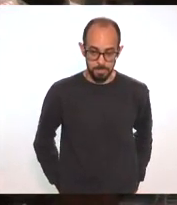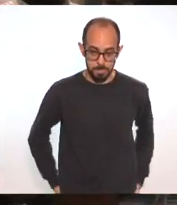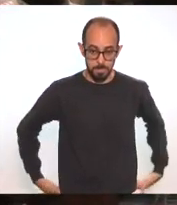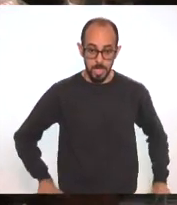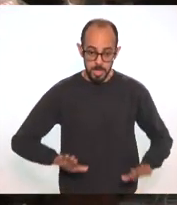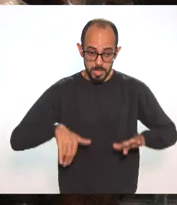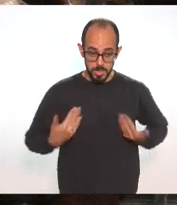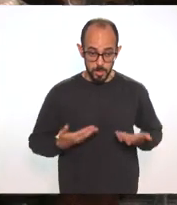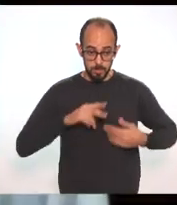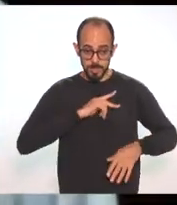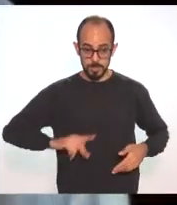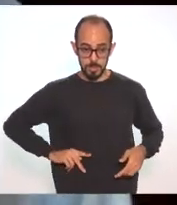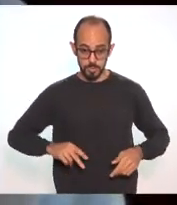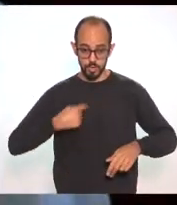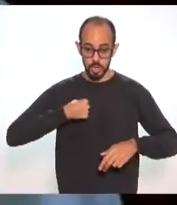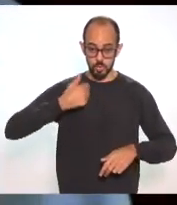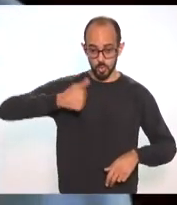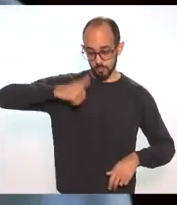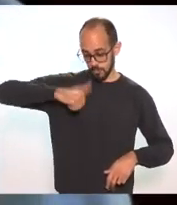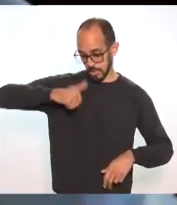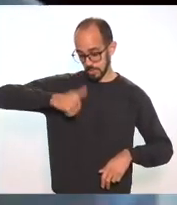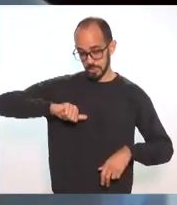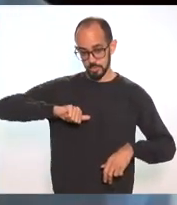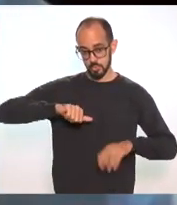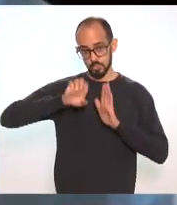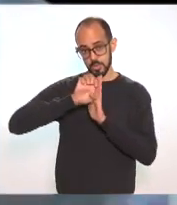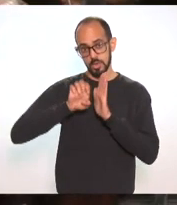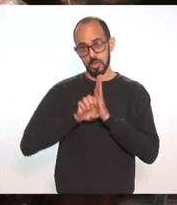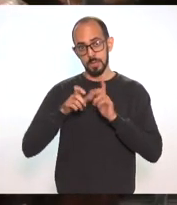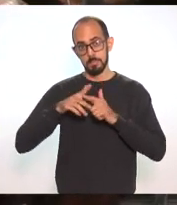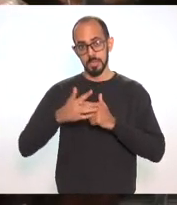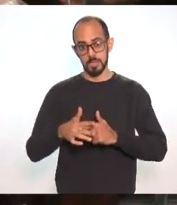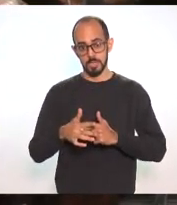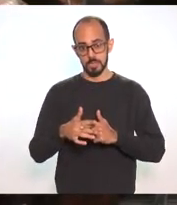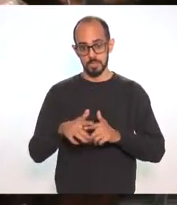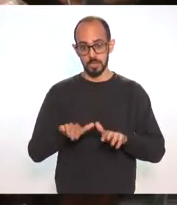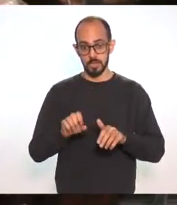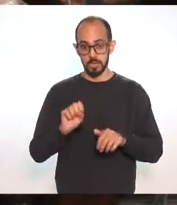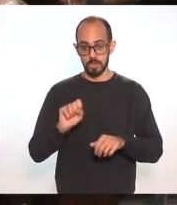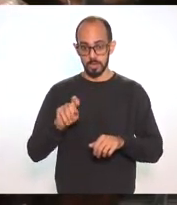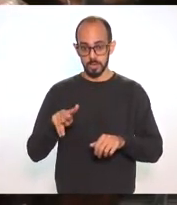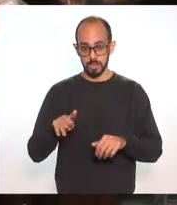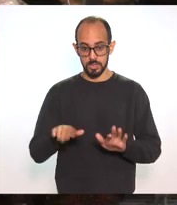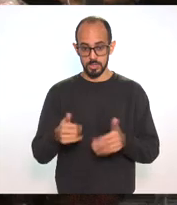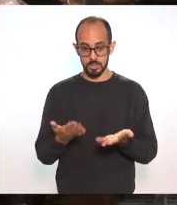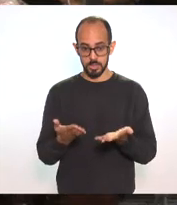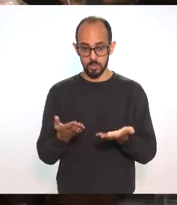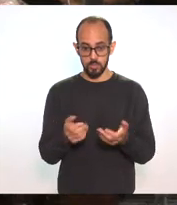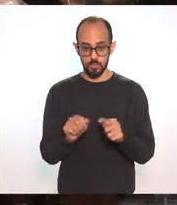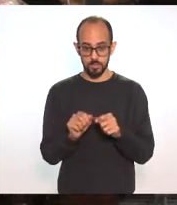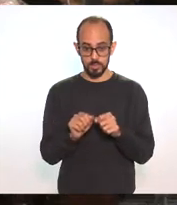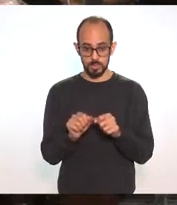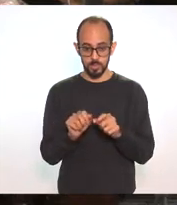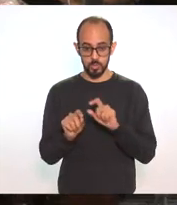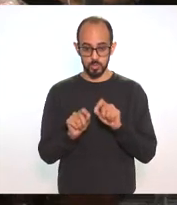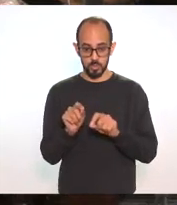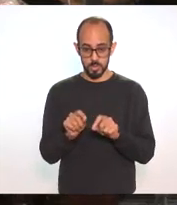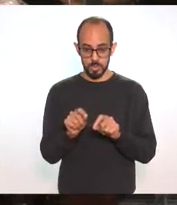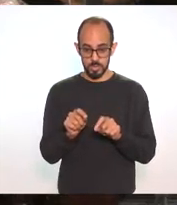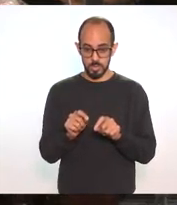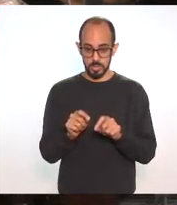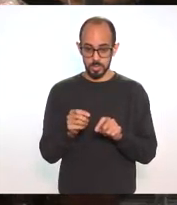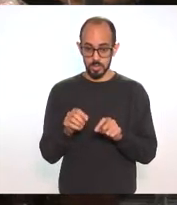Presidente, eu estou analisando a emenda... Então vamos fazer o seguinte, eu vou pedir Vossa Excelência para... Eu já mandei